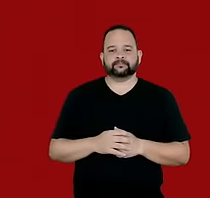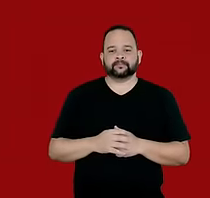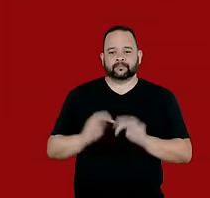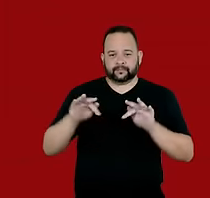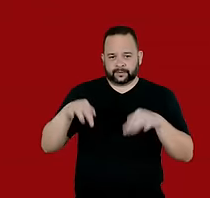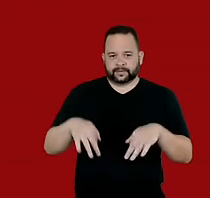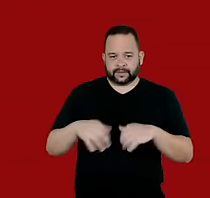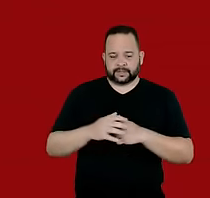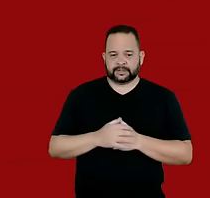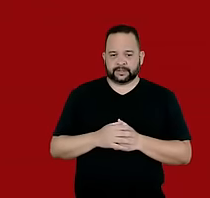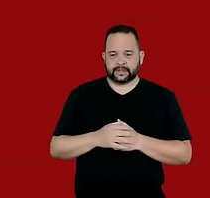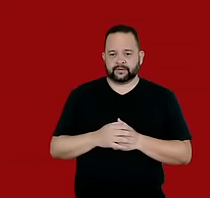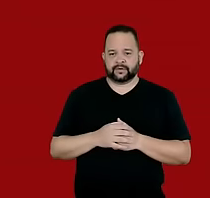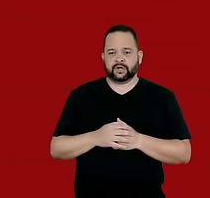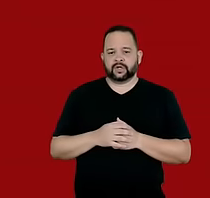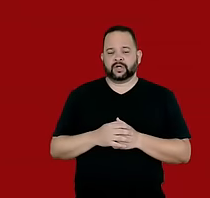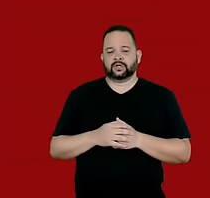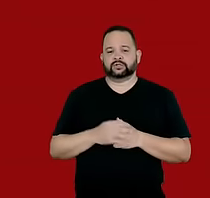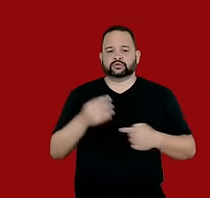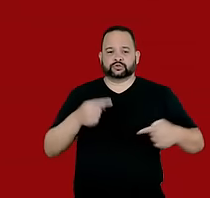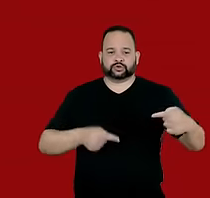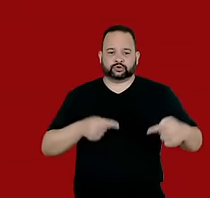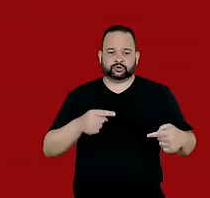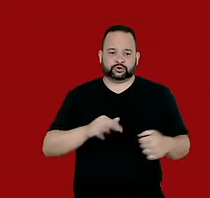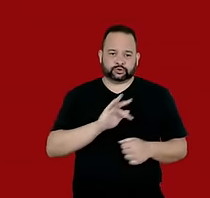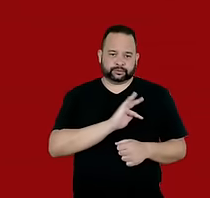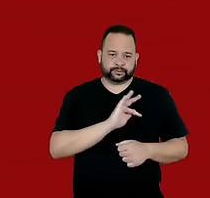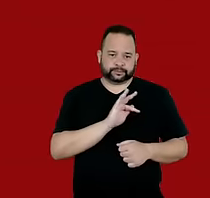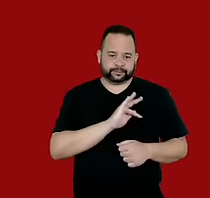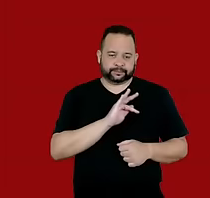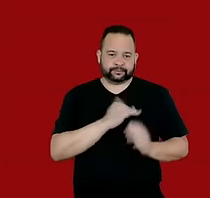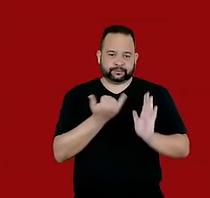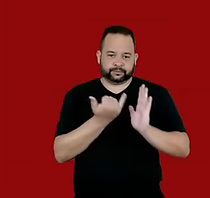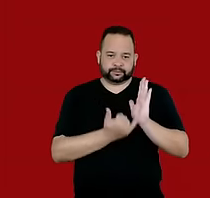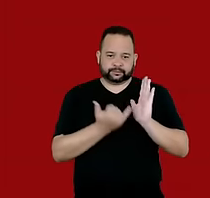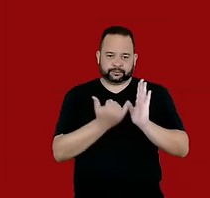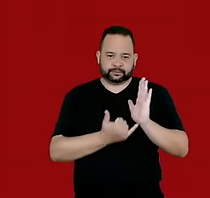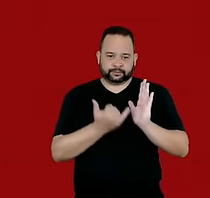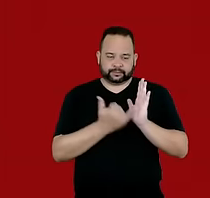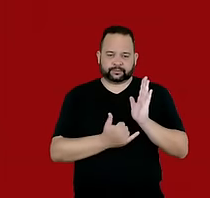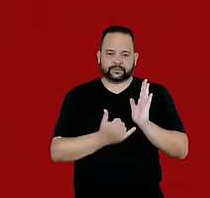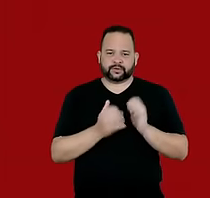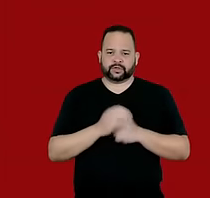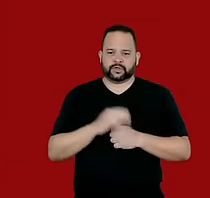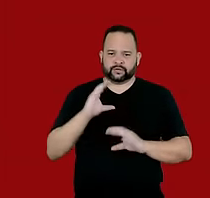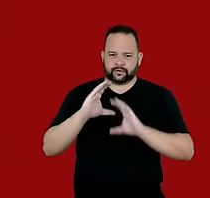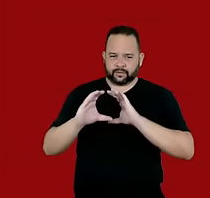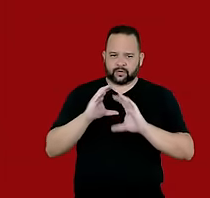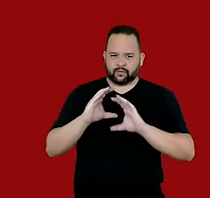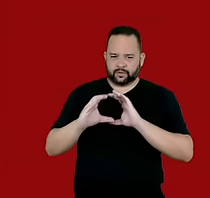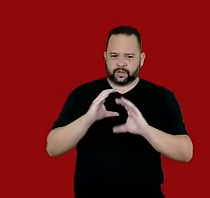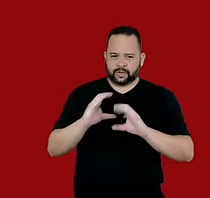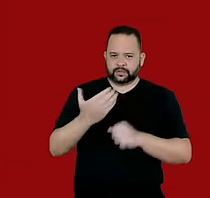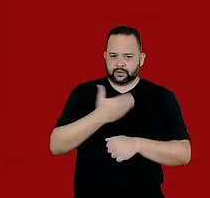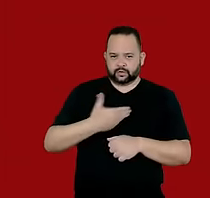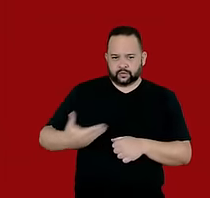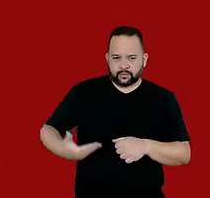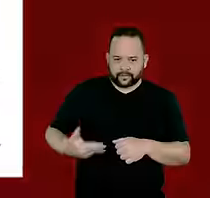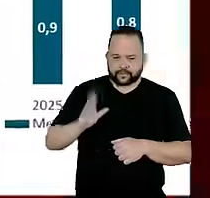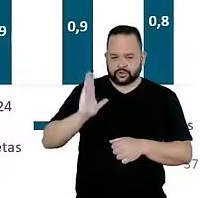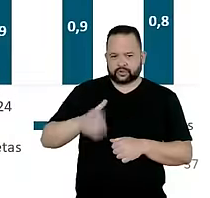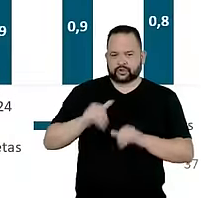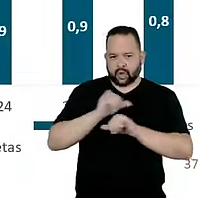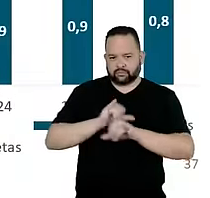falando um pouco do fiscal eu acho que a gente já passou já falou bastante isso na comunicação oficial é um tema que tá sendo bastante debatido a gente